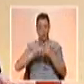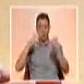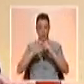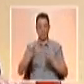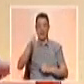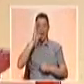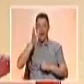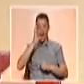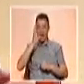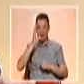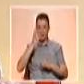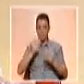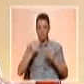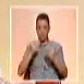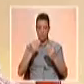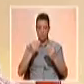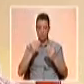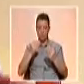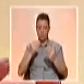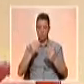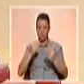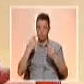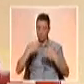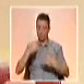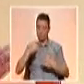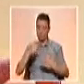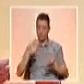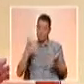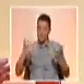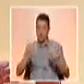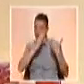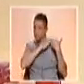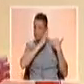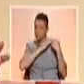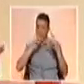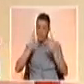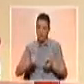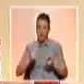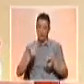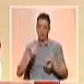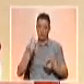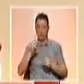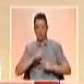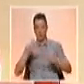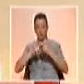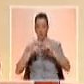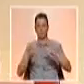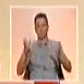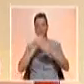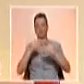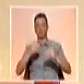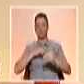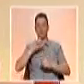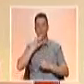da água é um problema muitíssimo sério e não é algo que se vai passar e a sua resolução tem que ser,